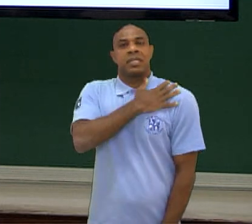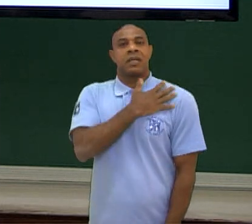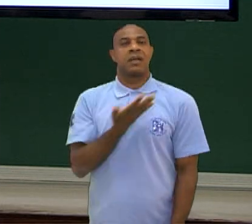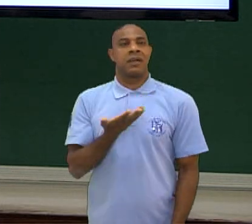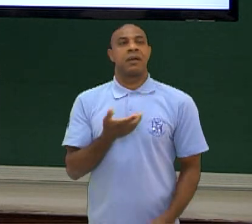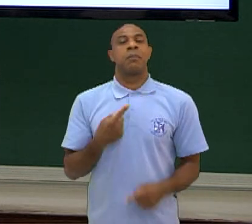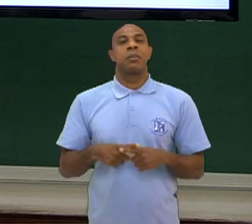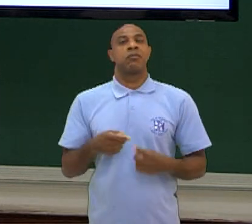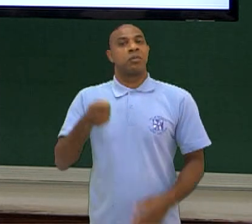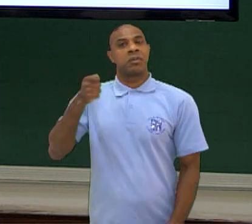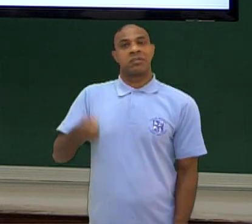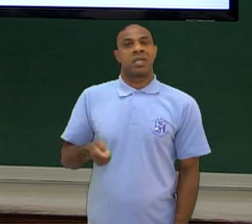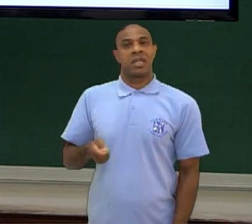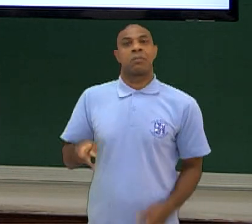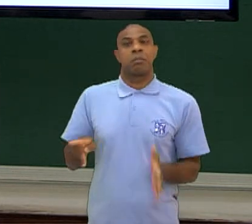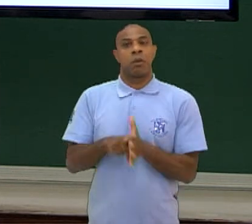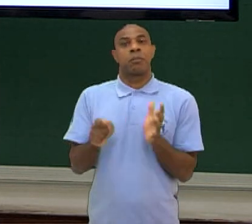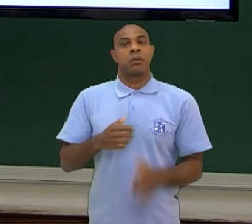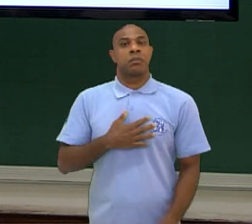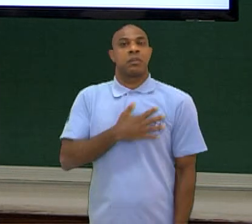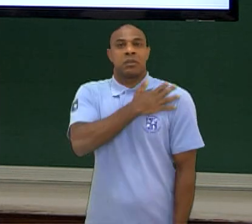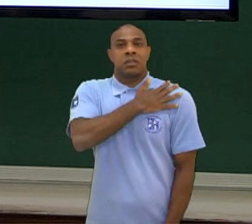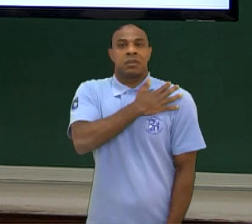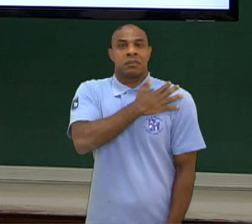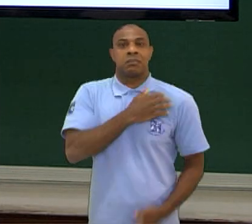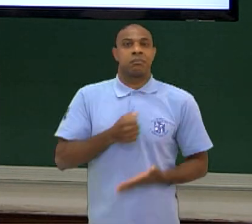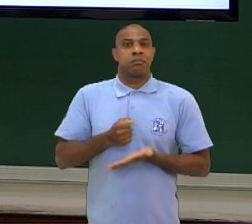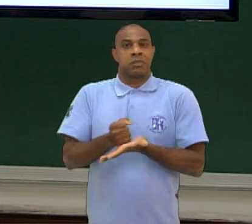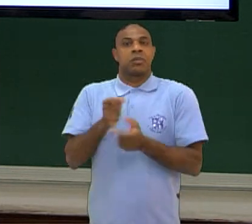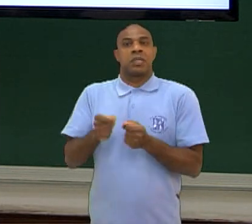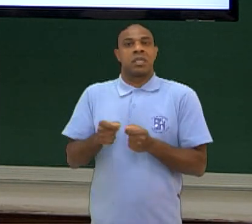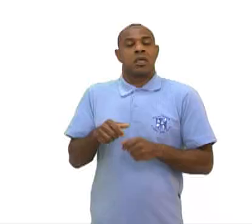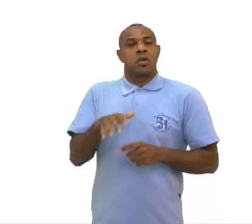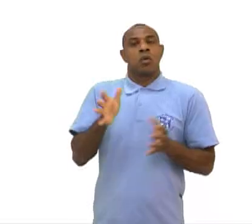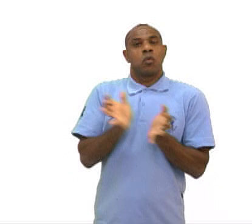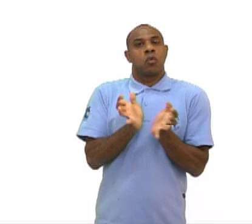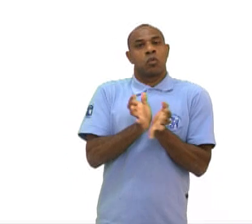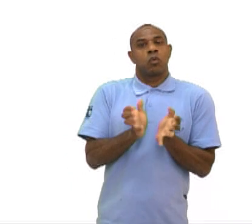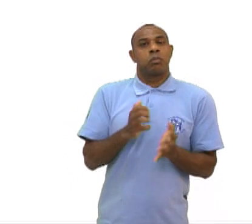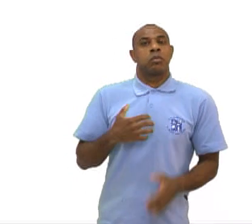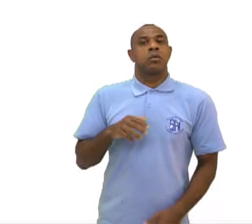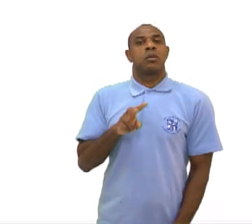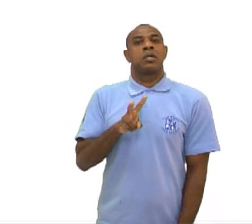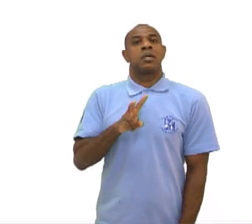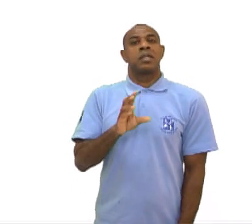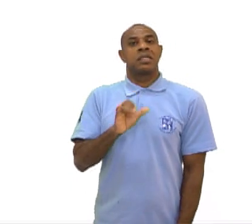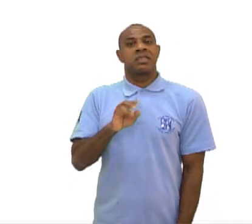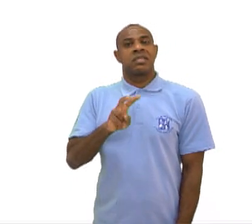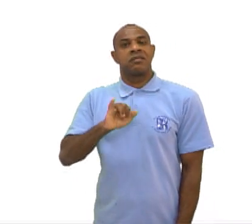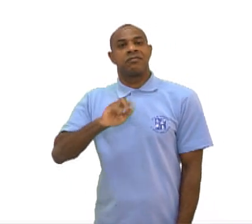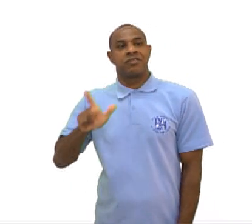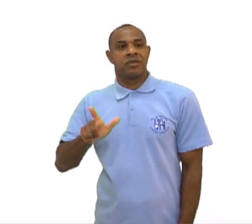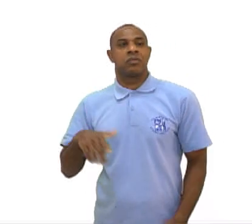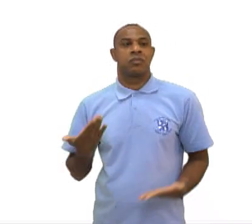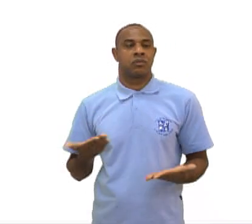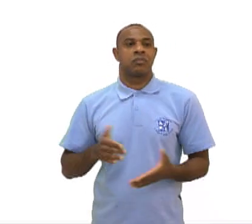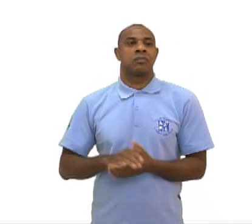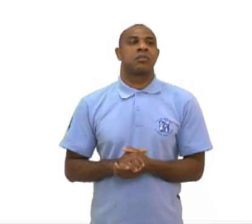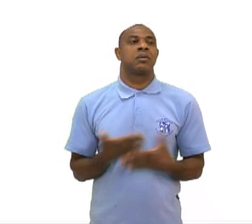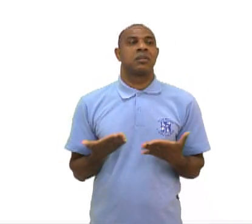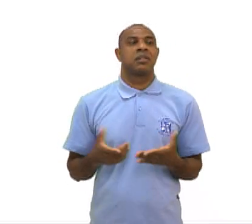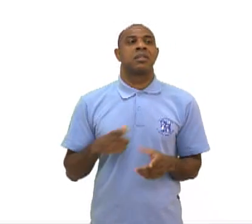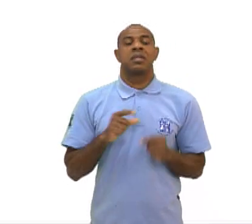Porque foi uma ditadura dos militares apoiada pela sociedade civil. Então, há um alinhamento cada vez maior com os